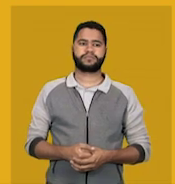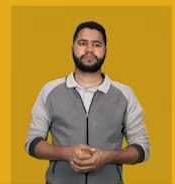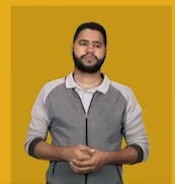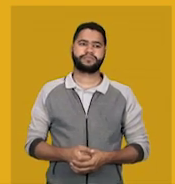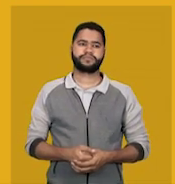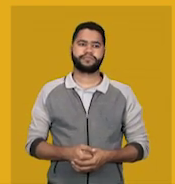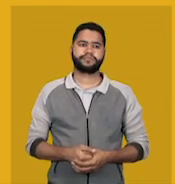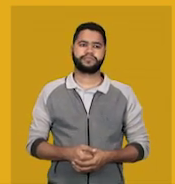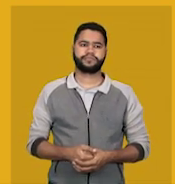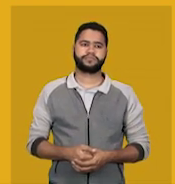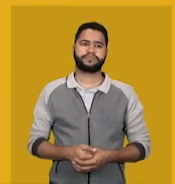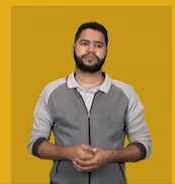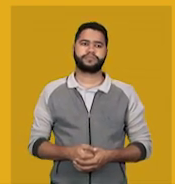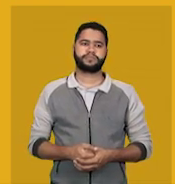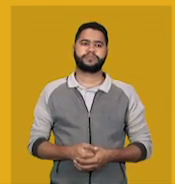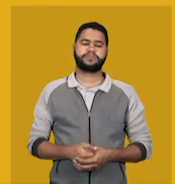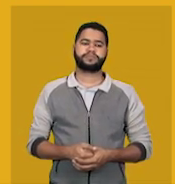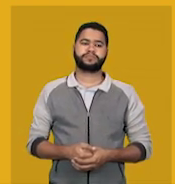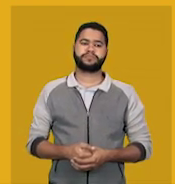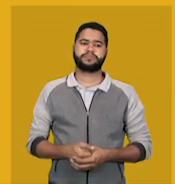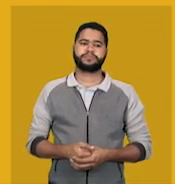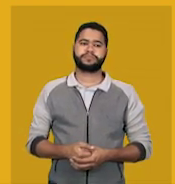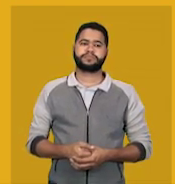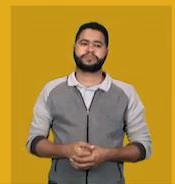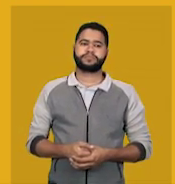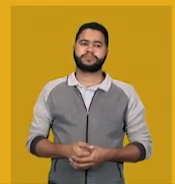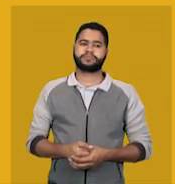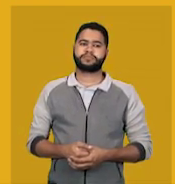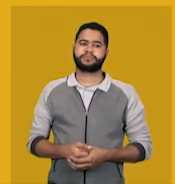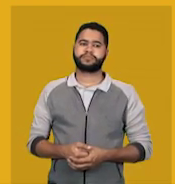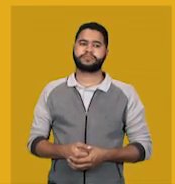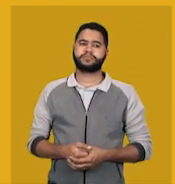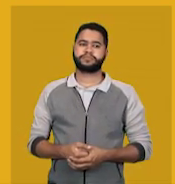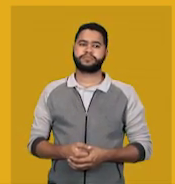Ok? Seria o meu ponto.